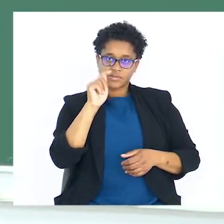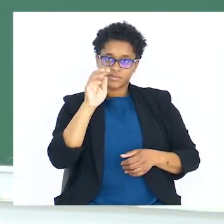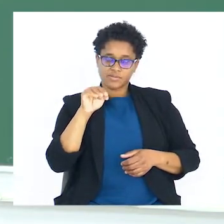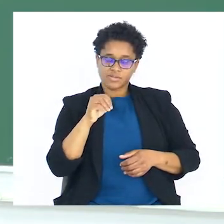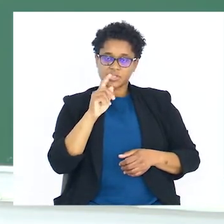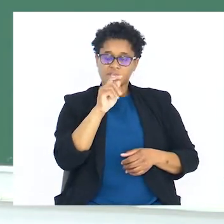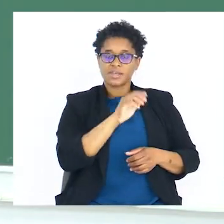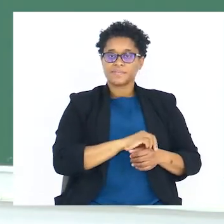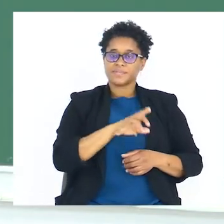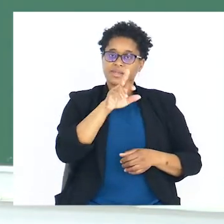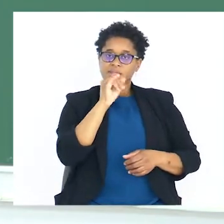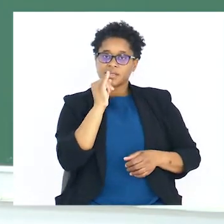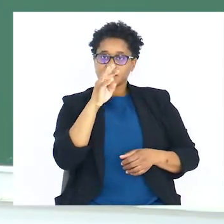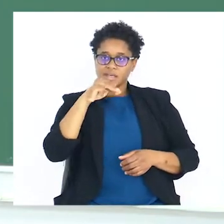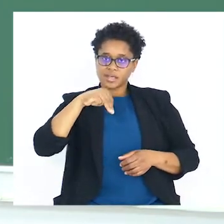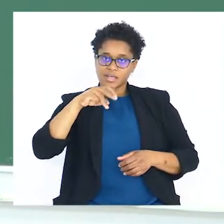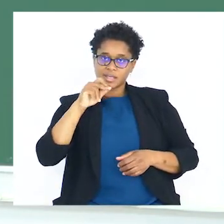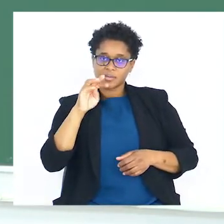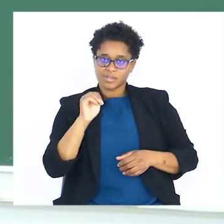e rimas.